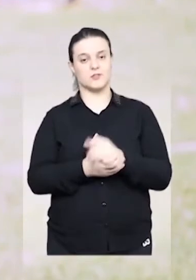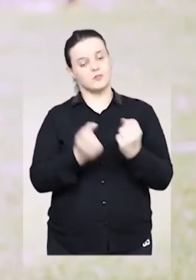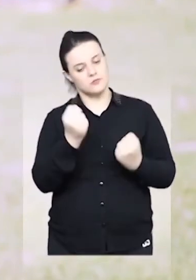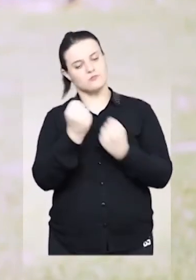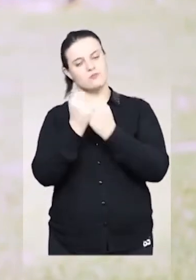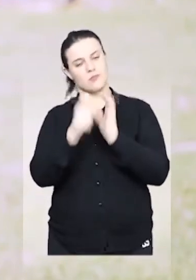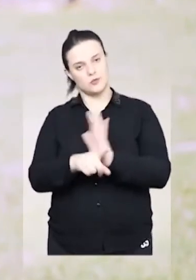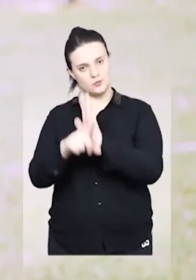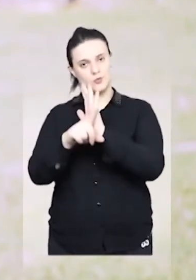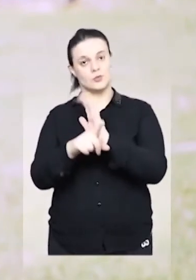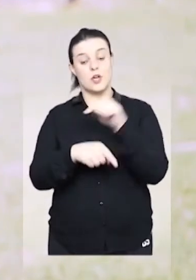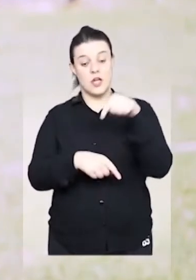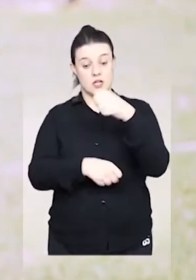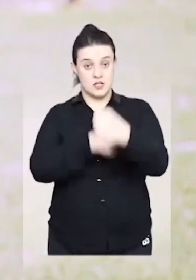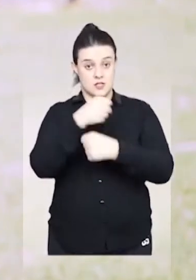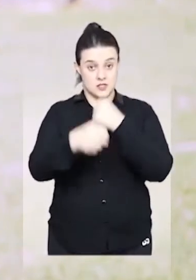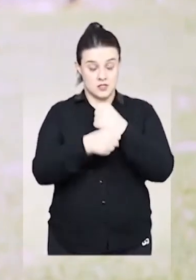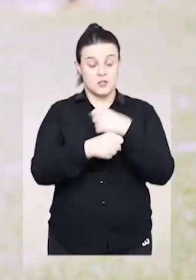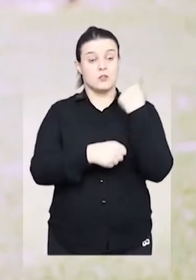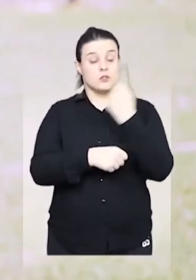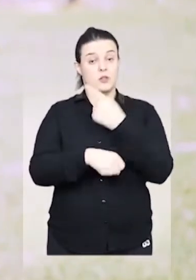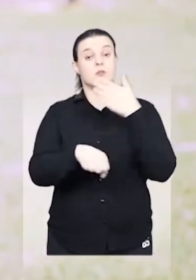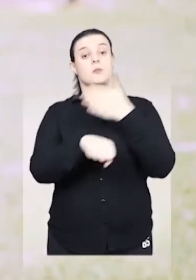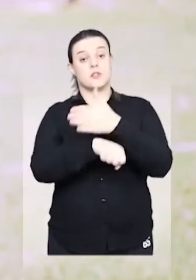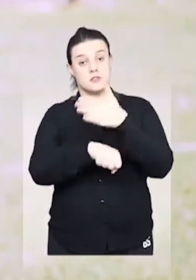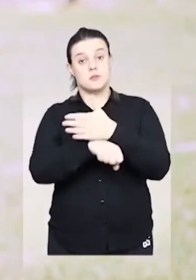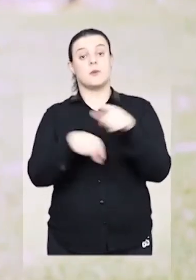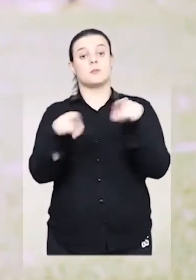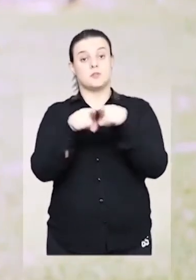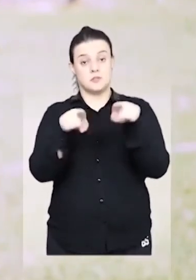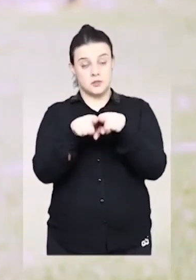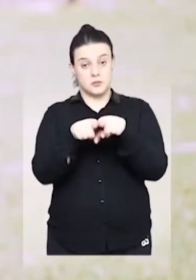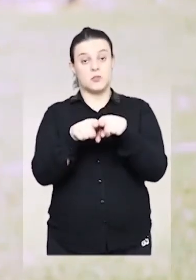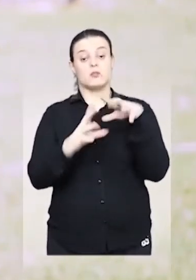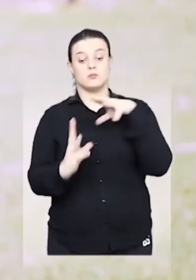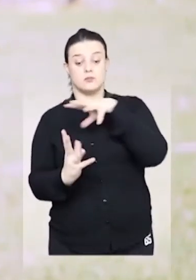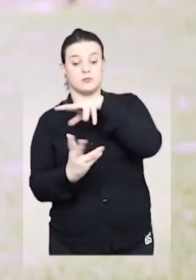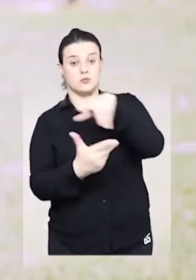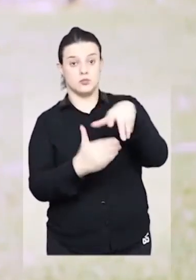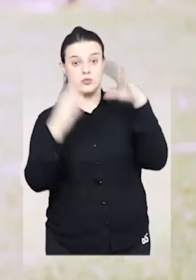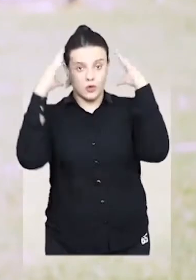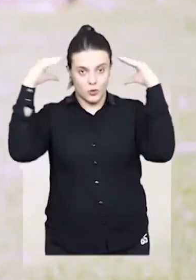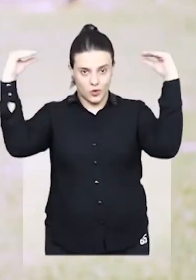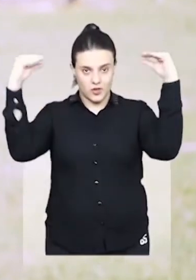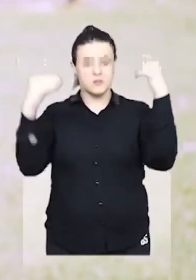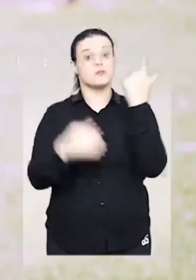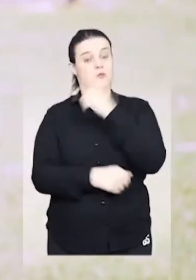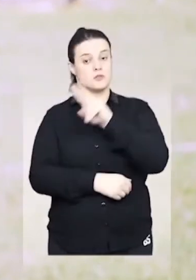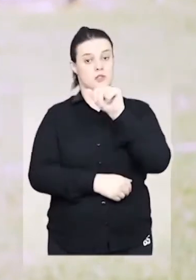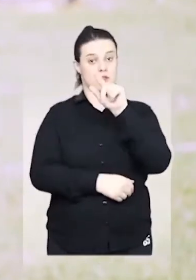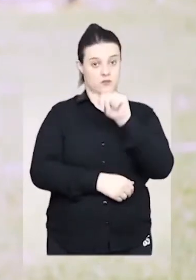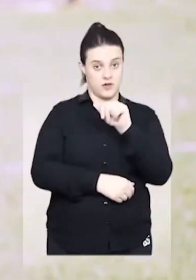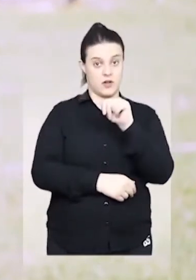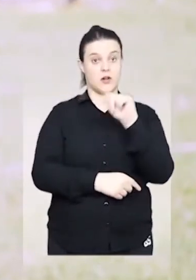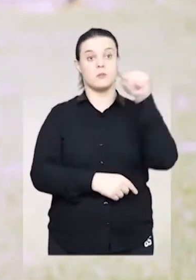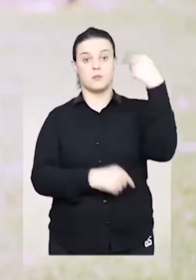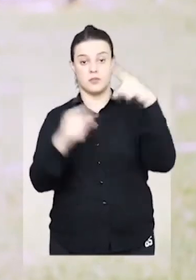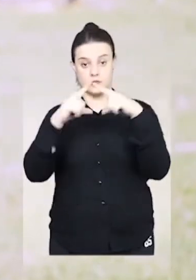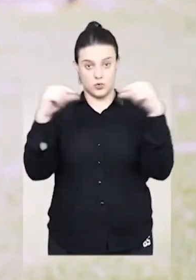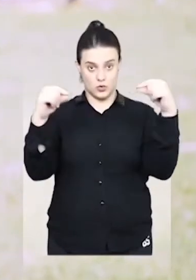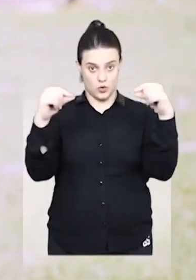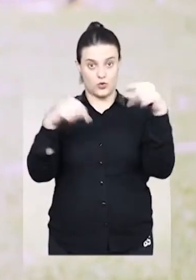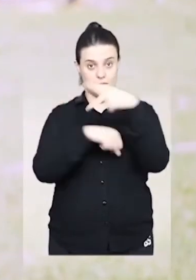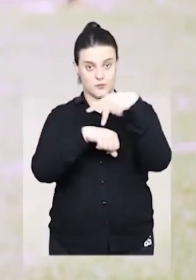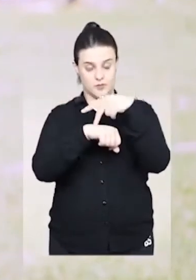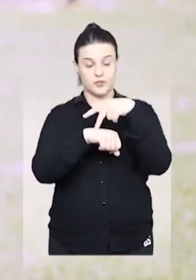essa base. E esse ano nós participamos também do Mundial da Holanda, que valia vaga para Tóquio.